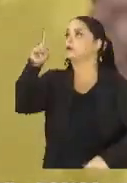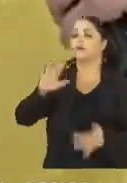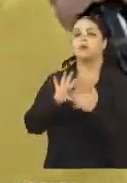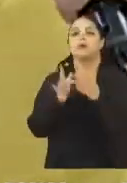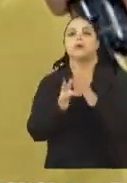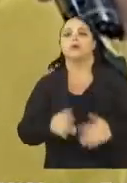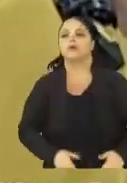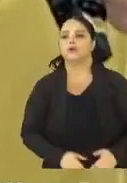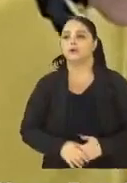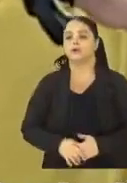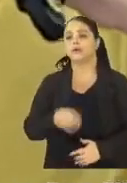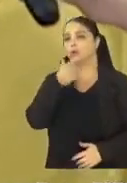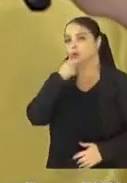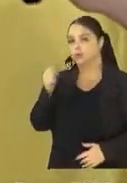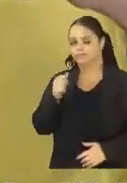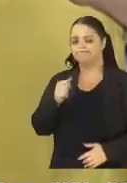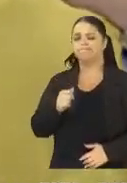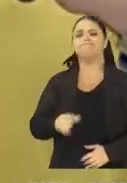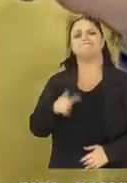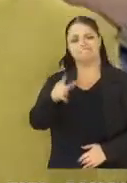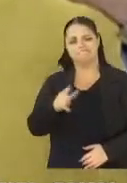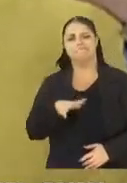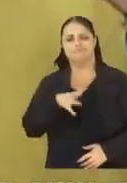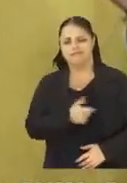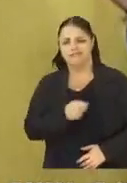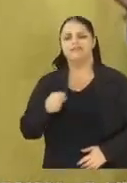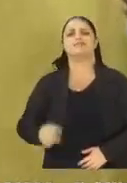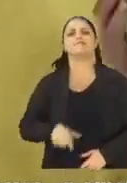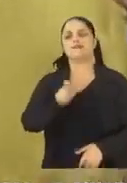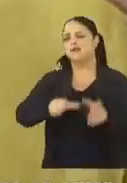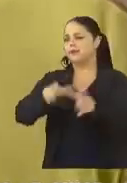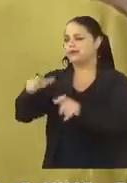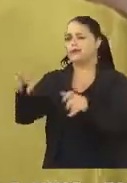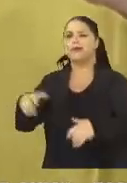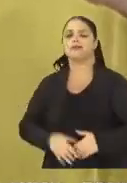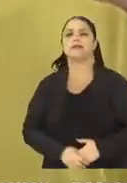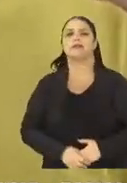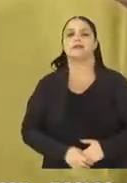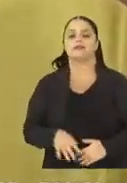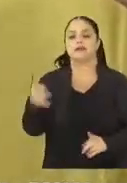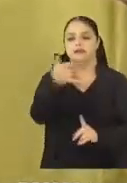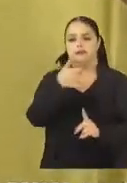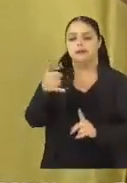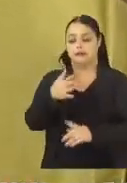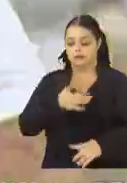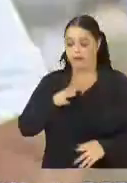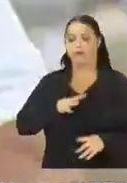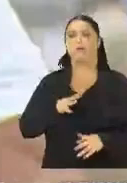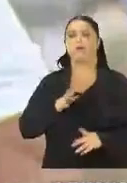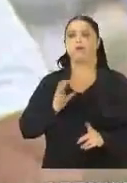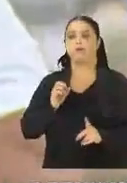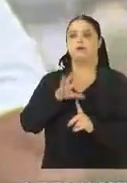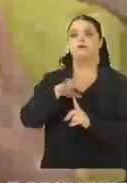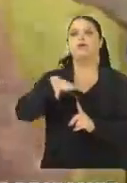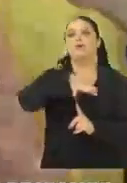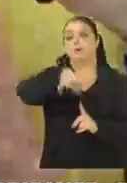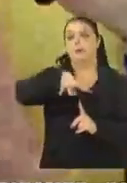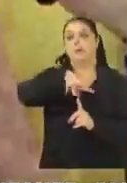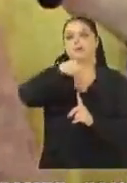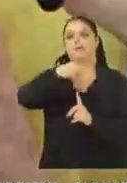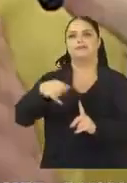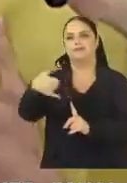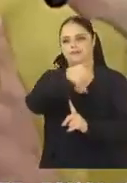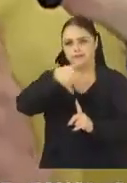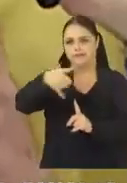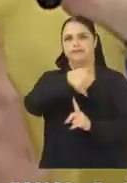quando com você esse moço aí vai ganhar muita alma Jesus vai dar muito tão blusa não ia ficar na minha vida vai colocar na sua vida também